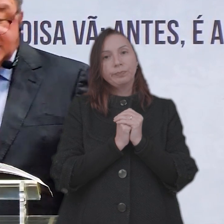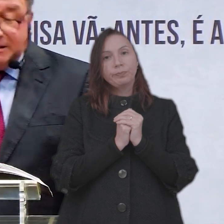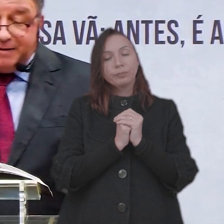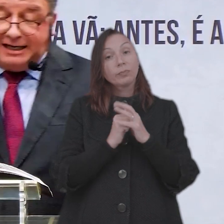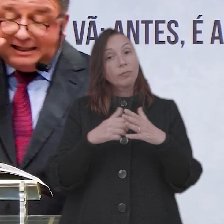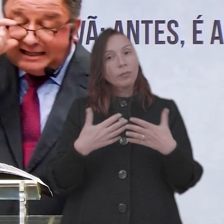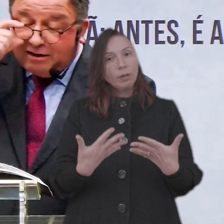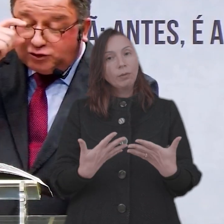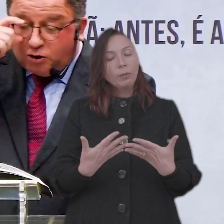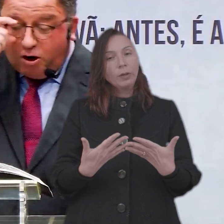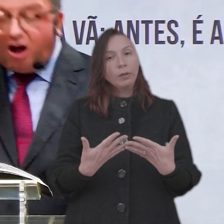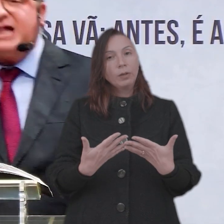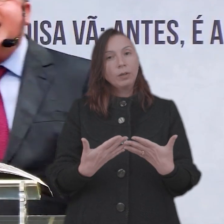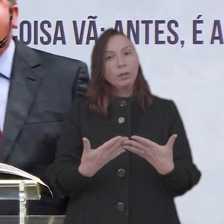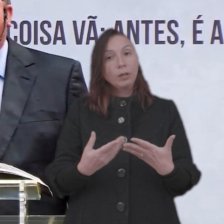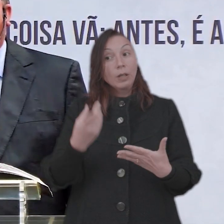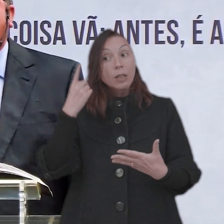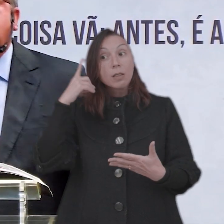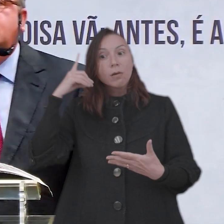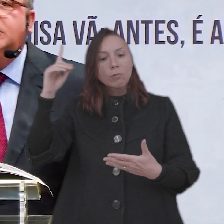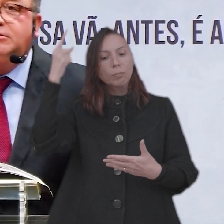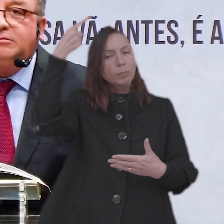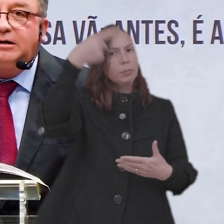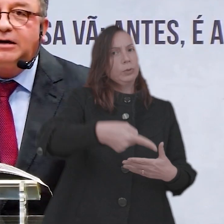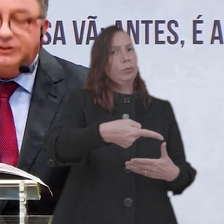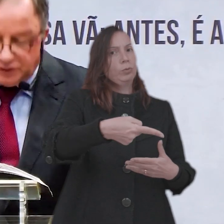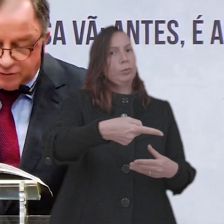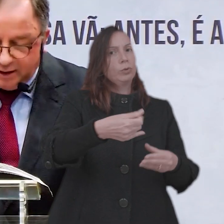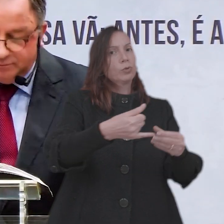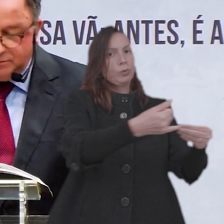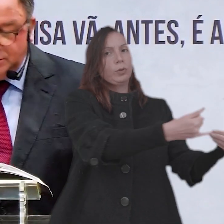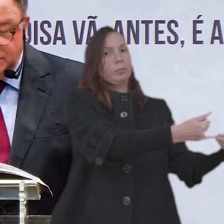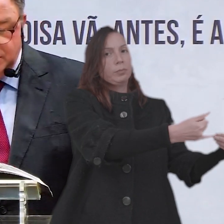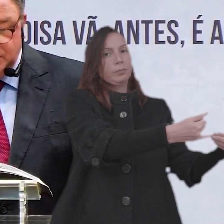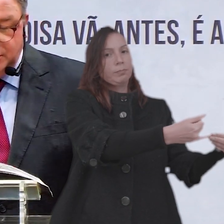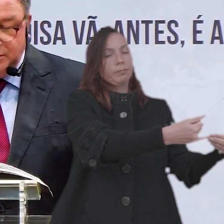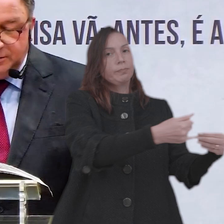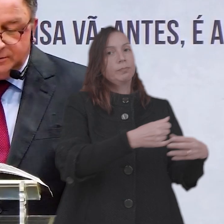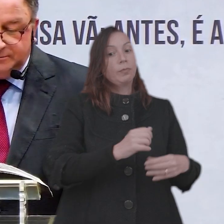Então veja bem que Deus ordenou a Josué